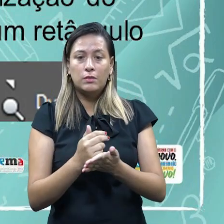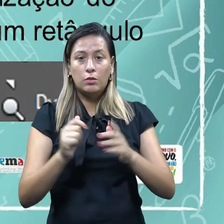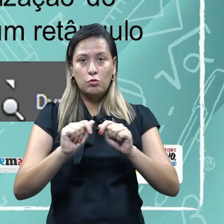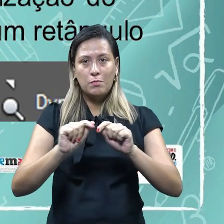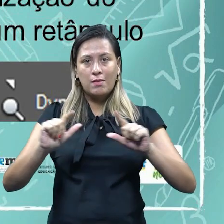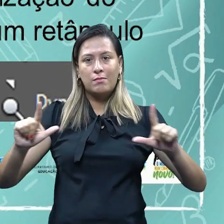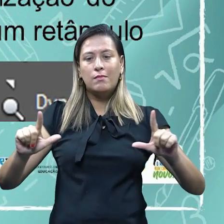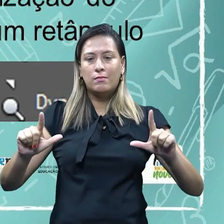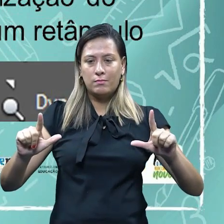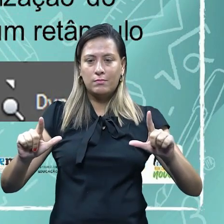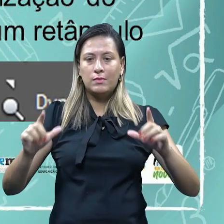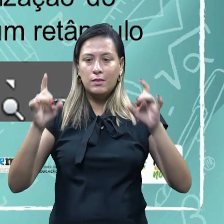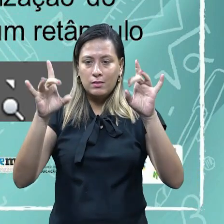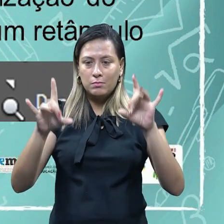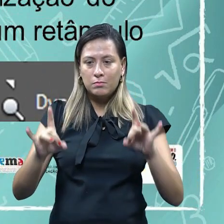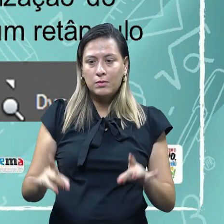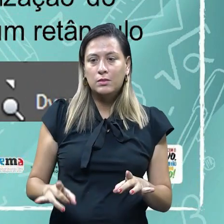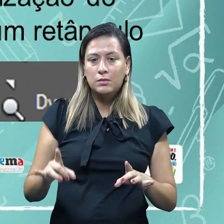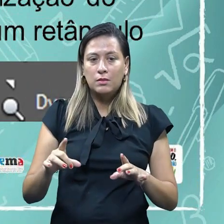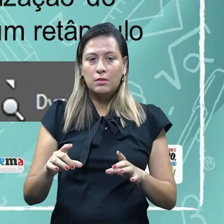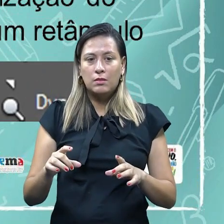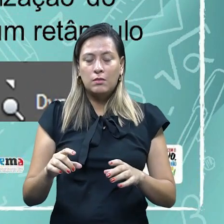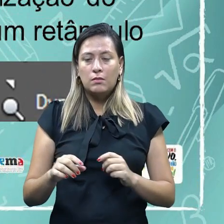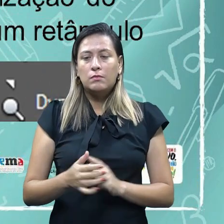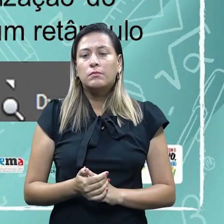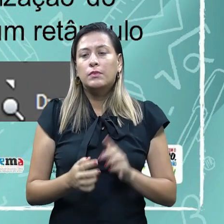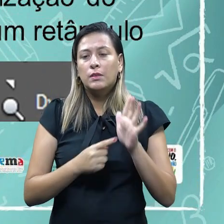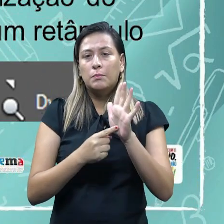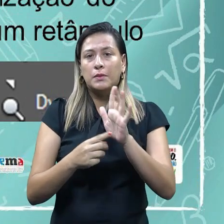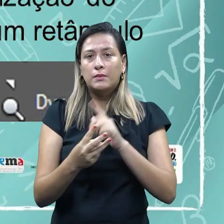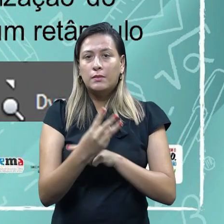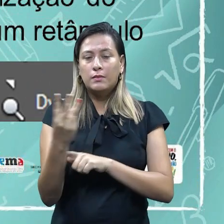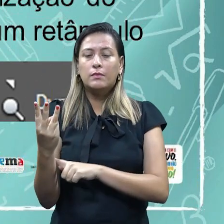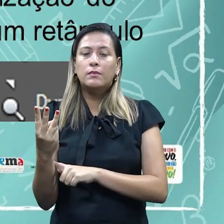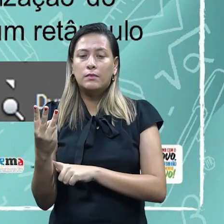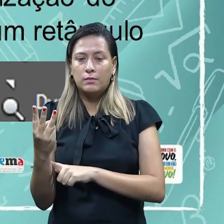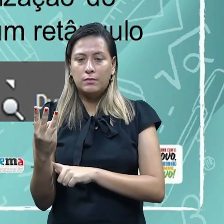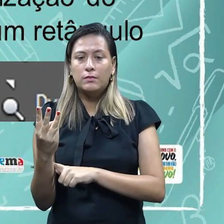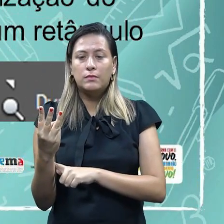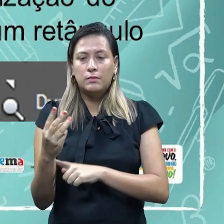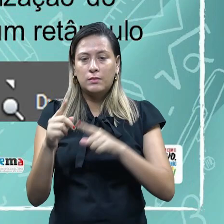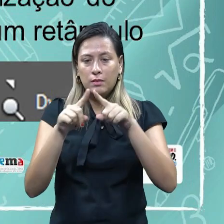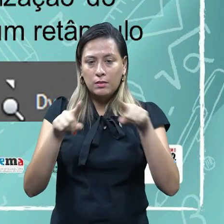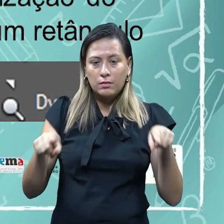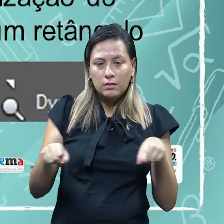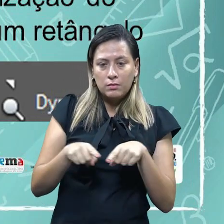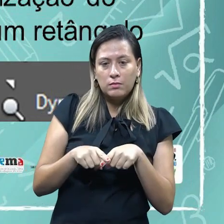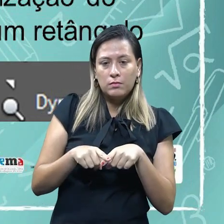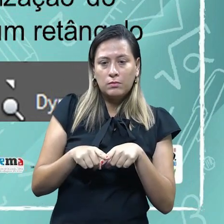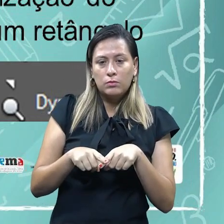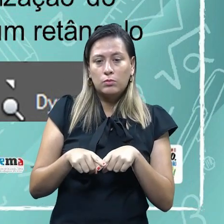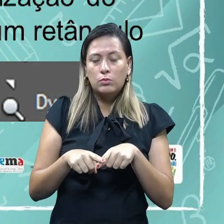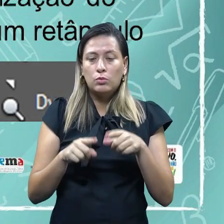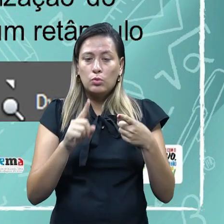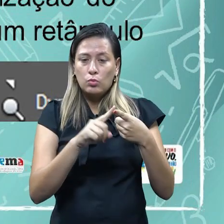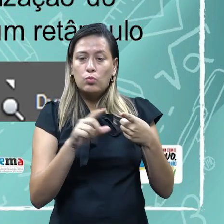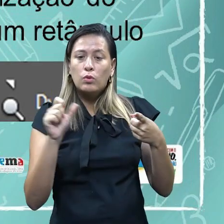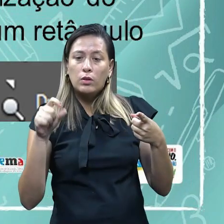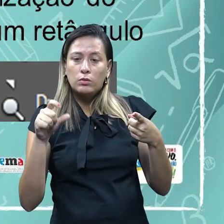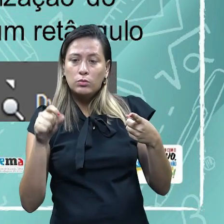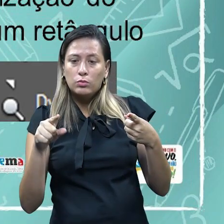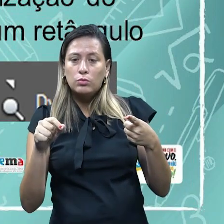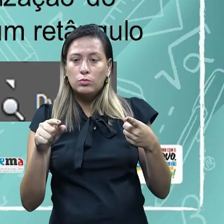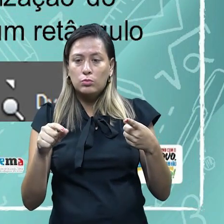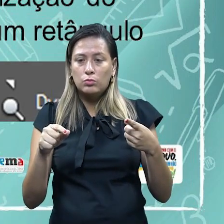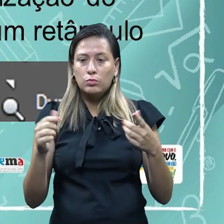uma tela especial, exibindo 3 retângulos. Um retângulo azul, que indica o limite do desenho,